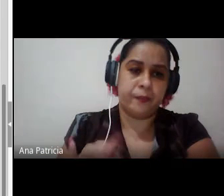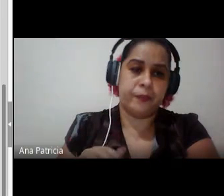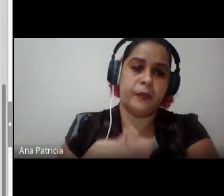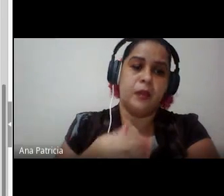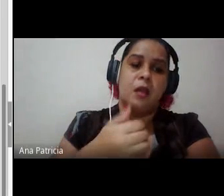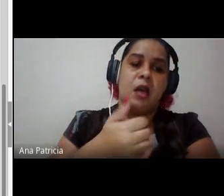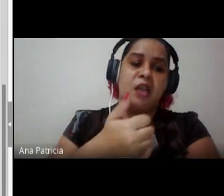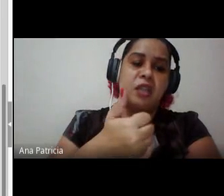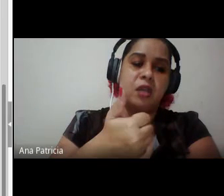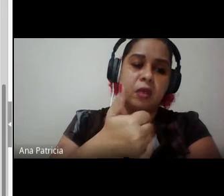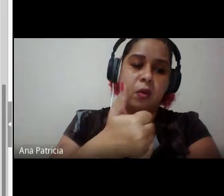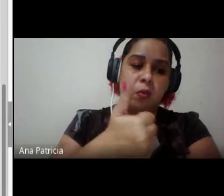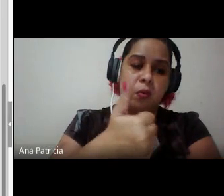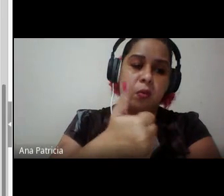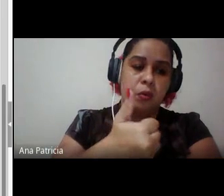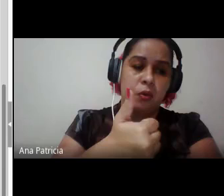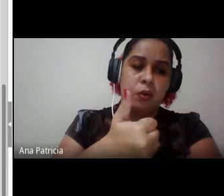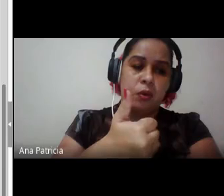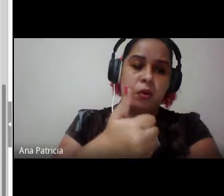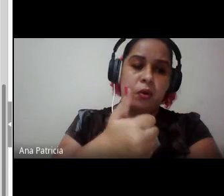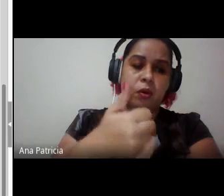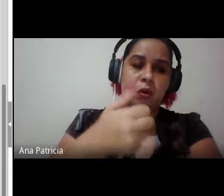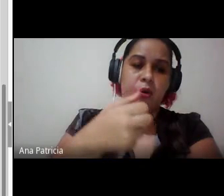tá? A gente usa 1,